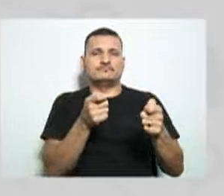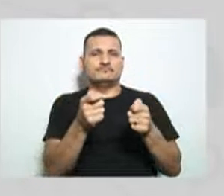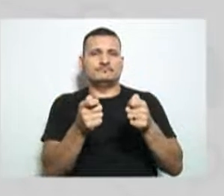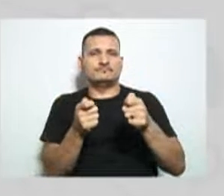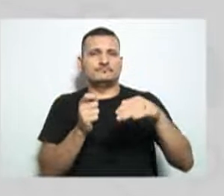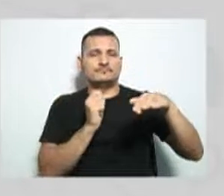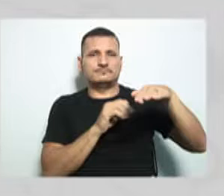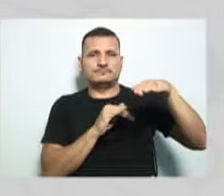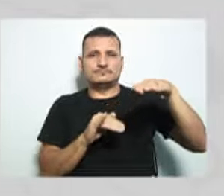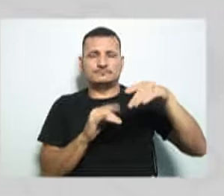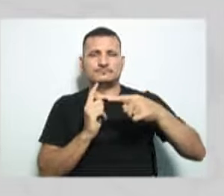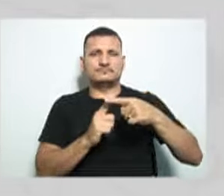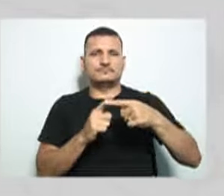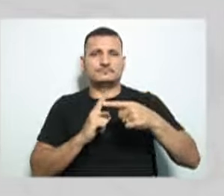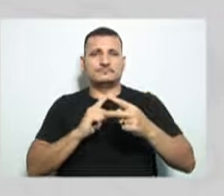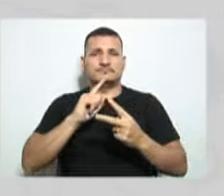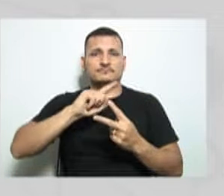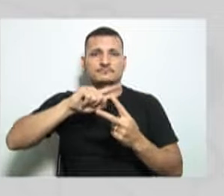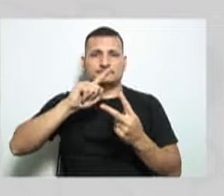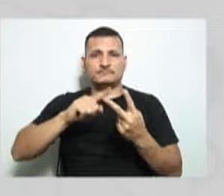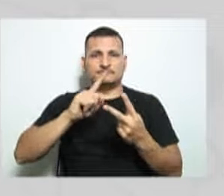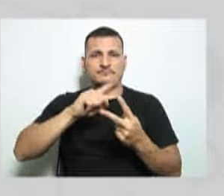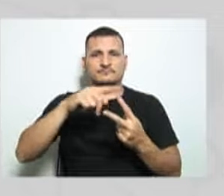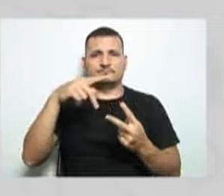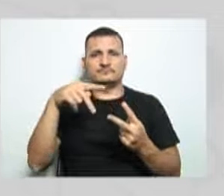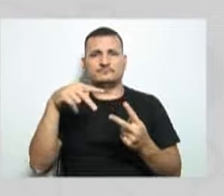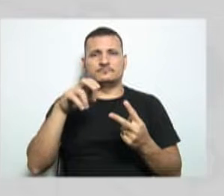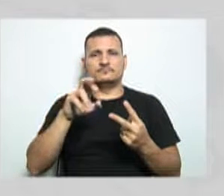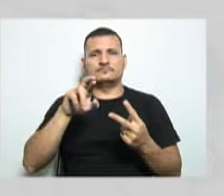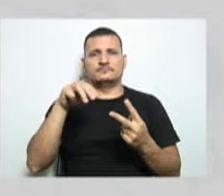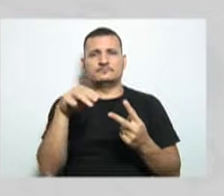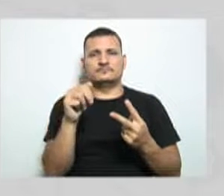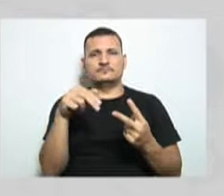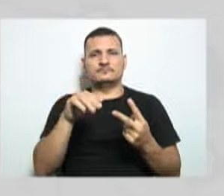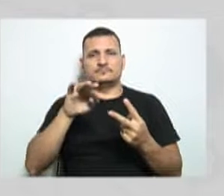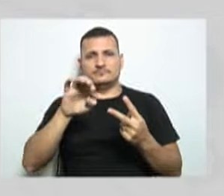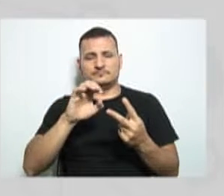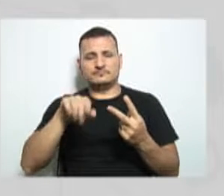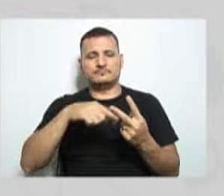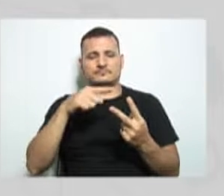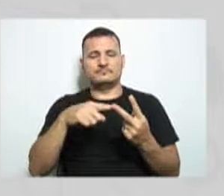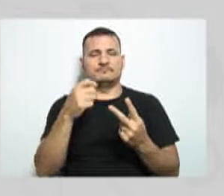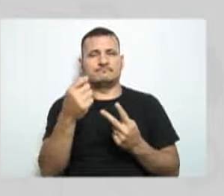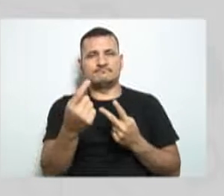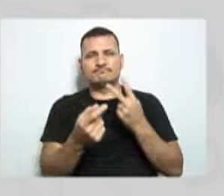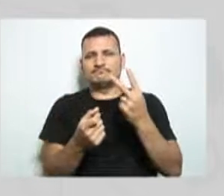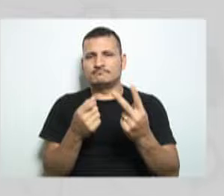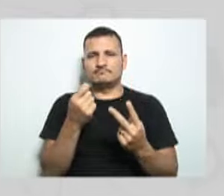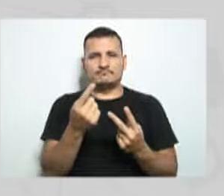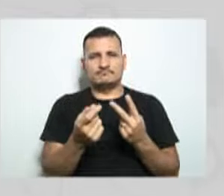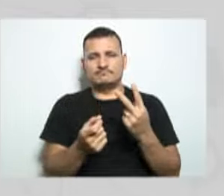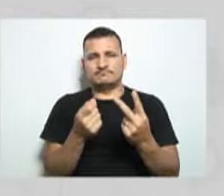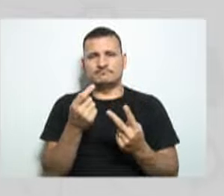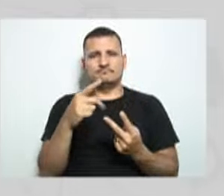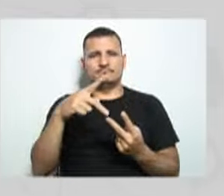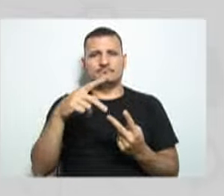de estoque, o permanente e o periódico. Nós vamos estudar cada um deles.